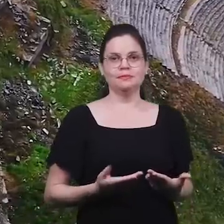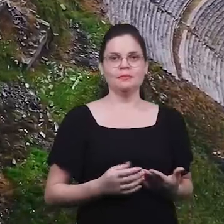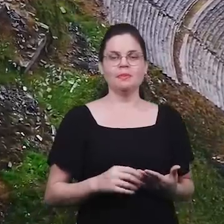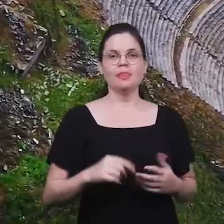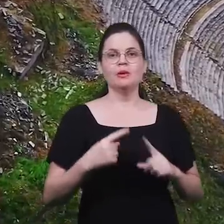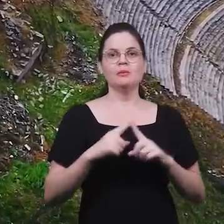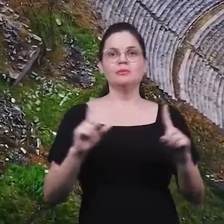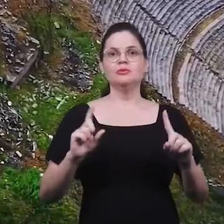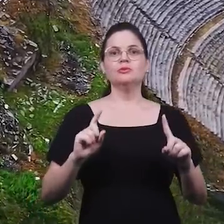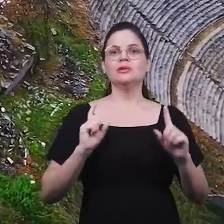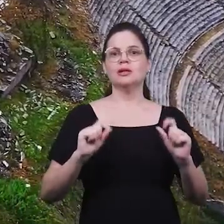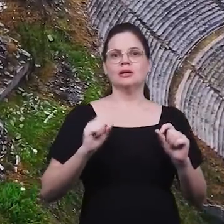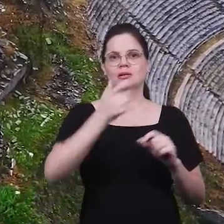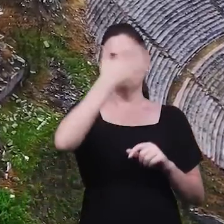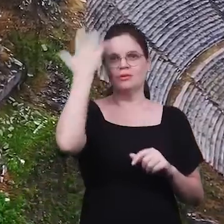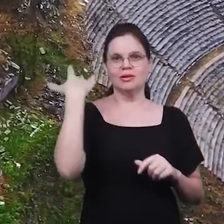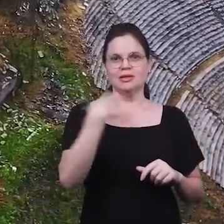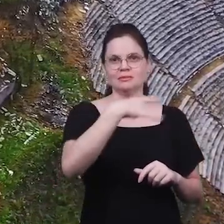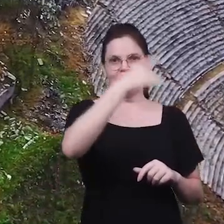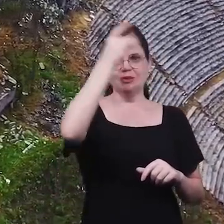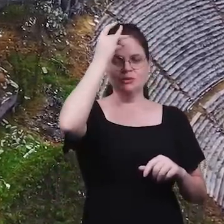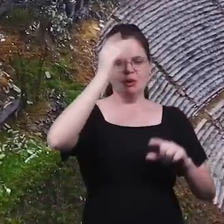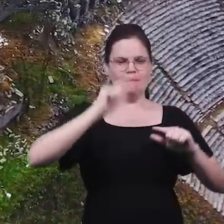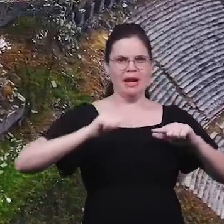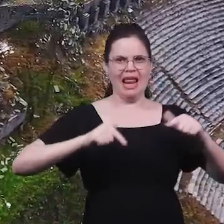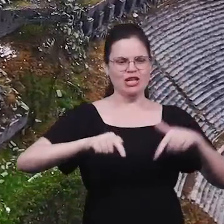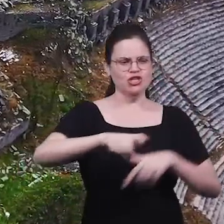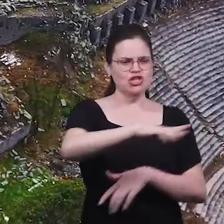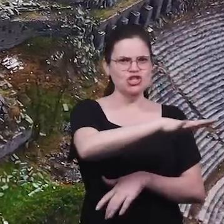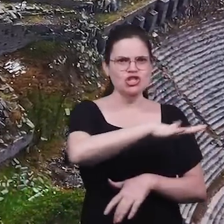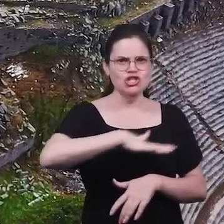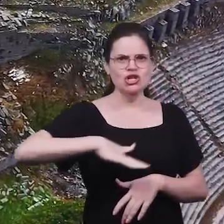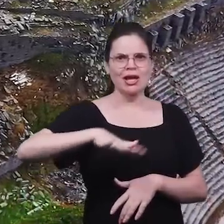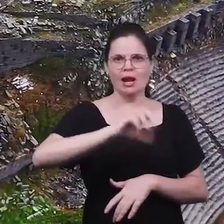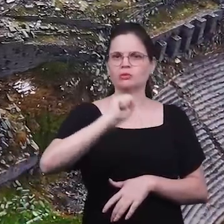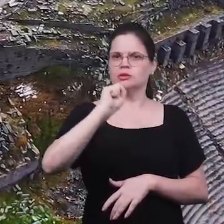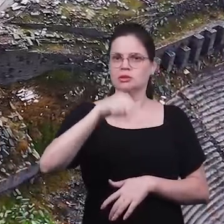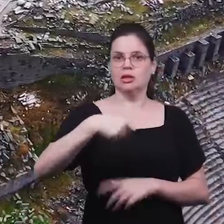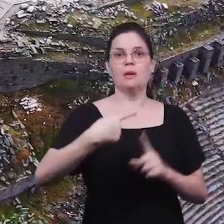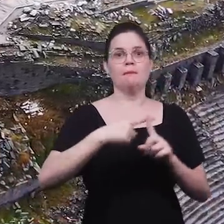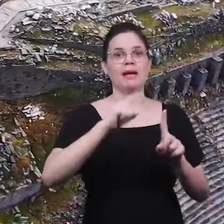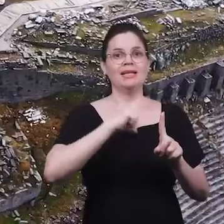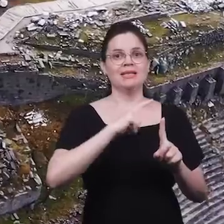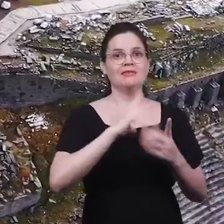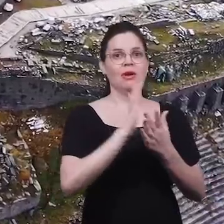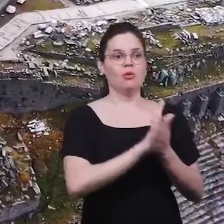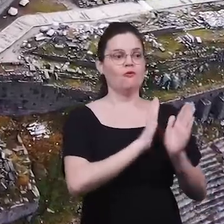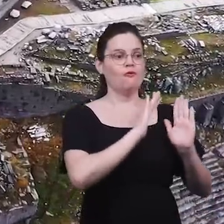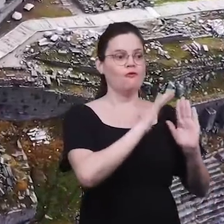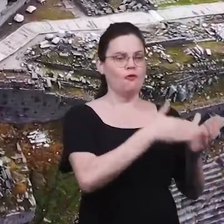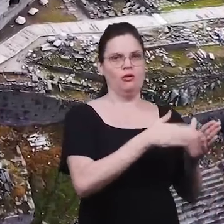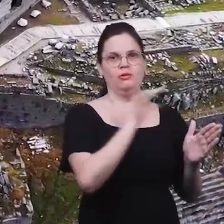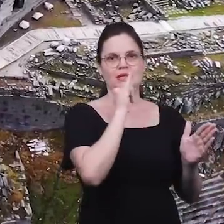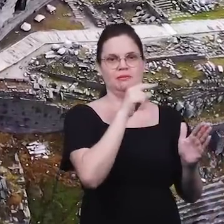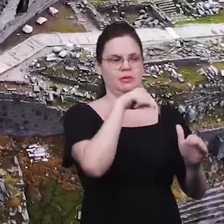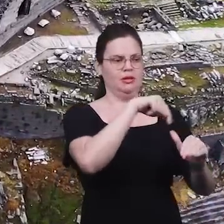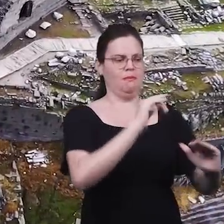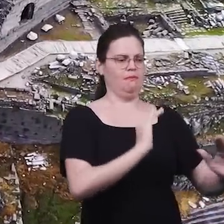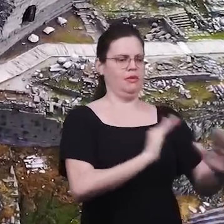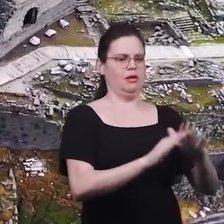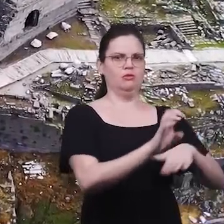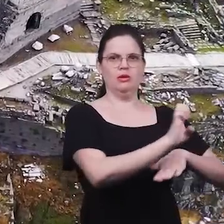Santo deixou de agir com toda a sua ação, mas são ênfases. Então, na primeira